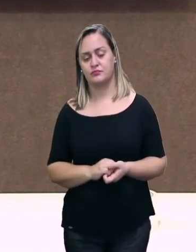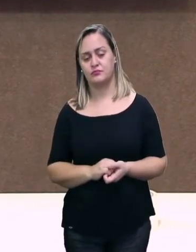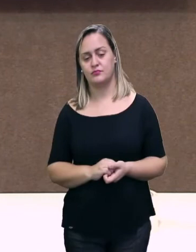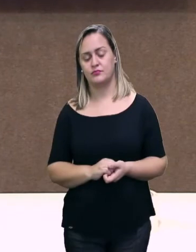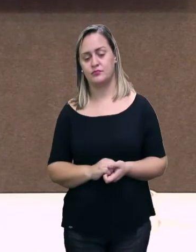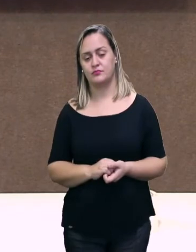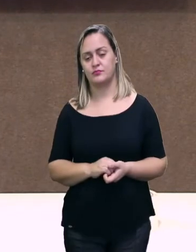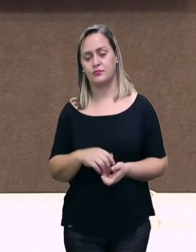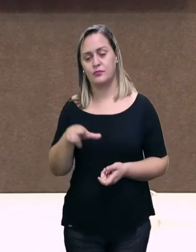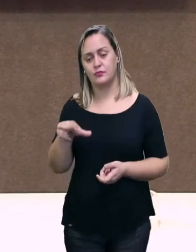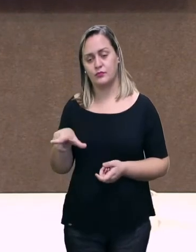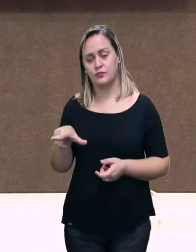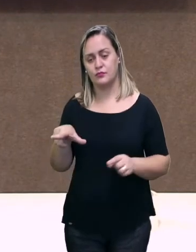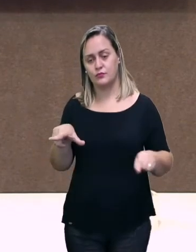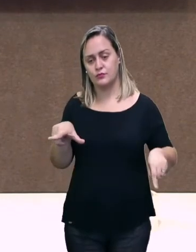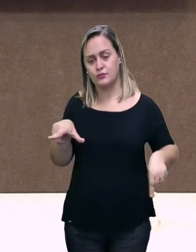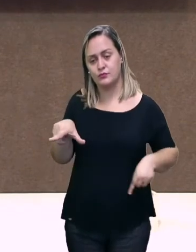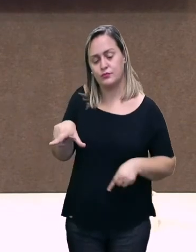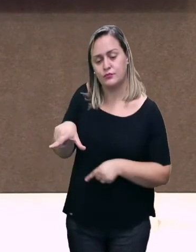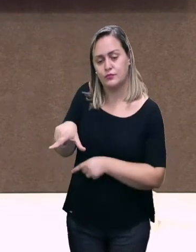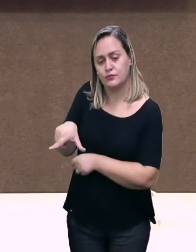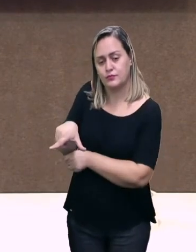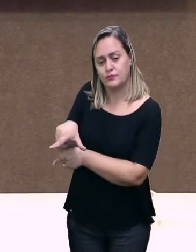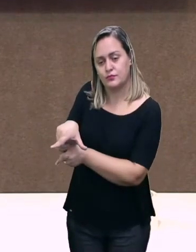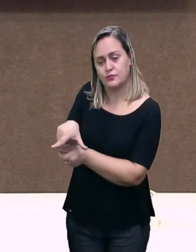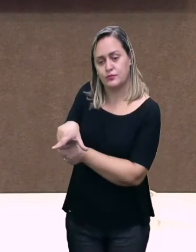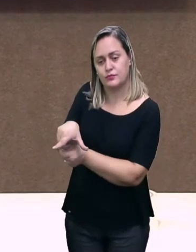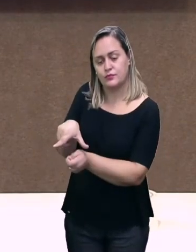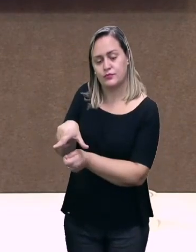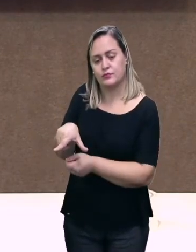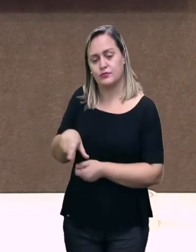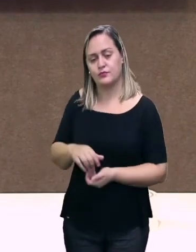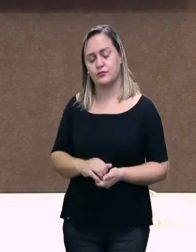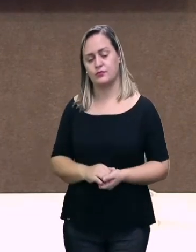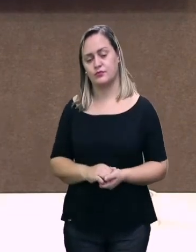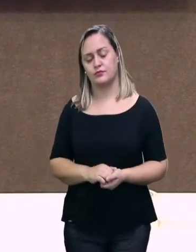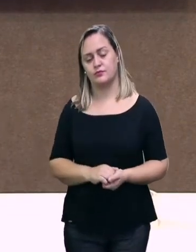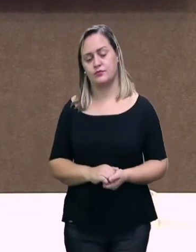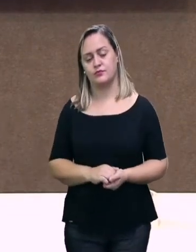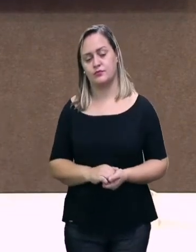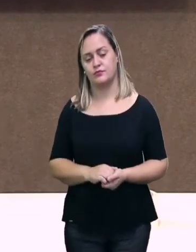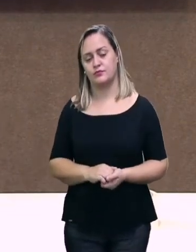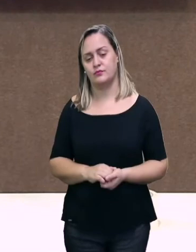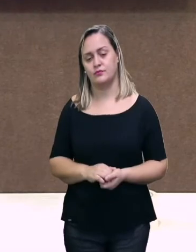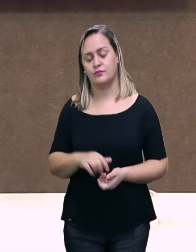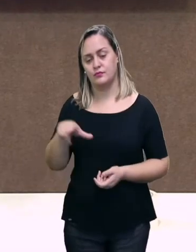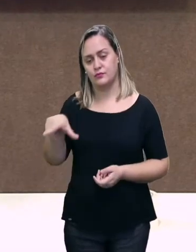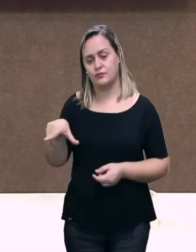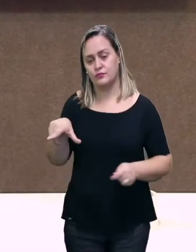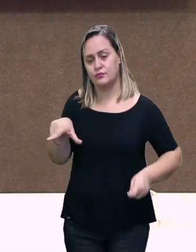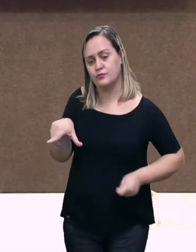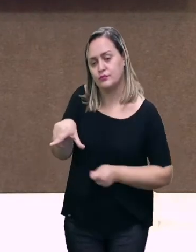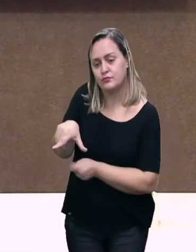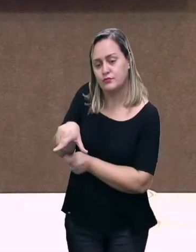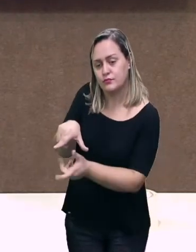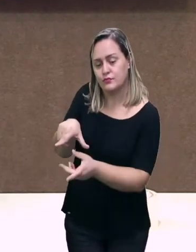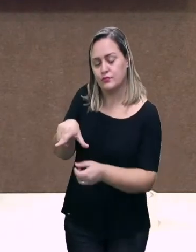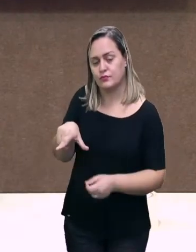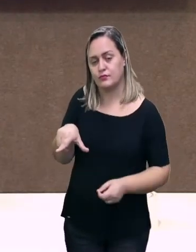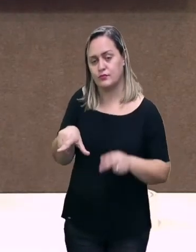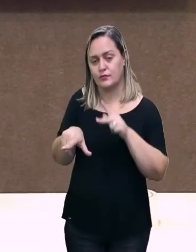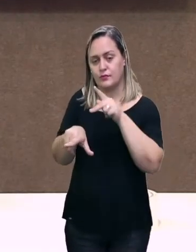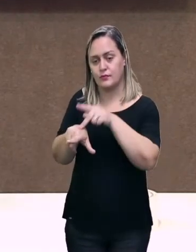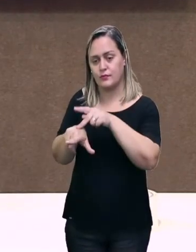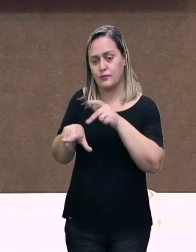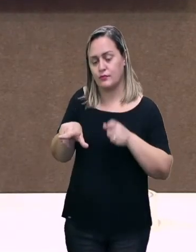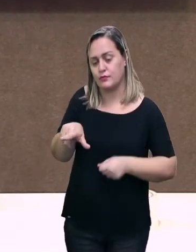Envolve o braço no outro, joga as pedras, e agora você vai escolher uma e vai